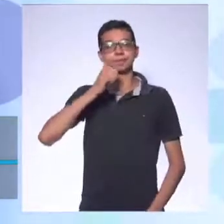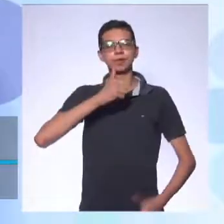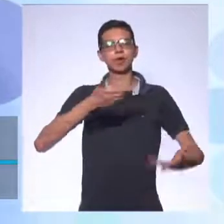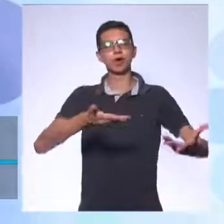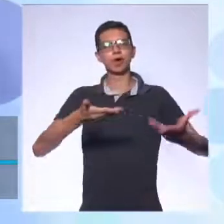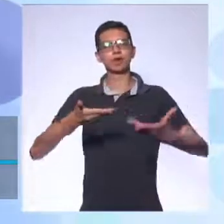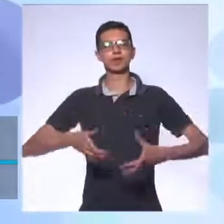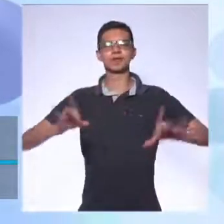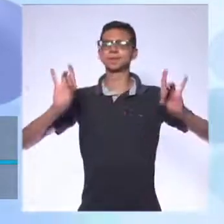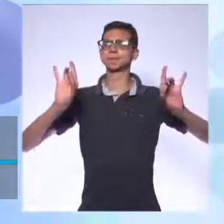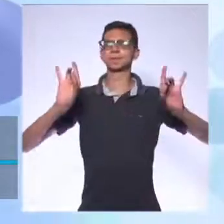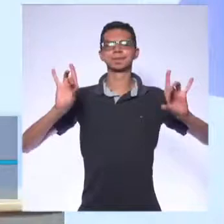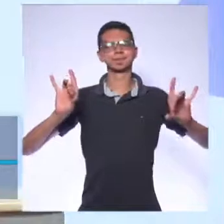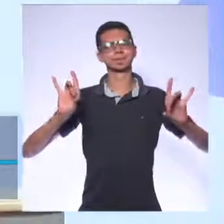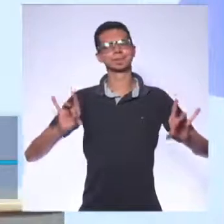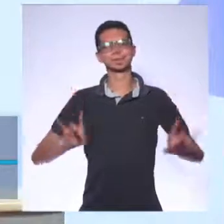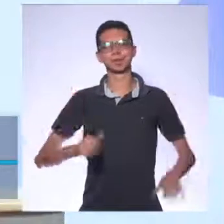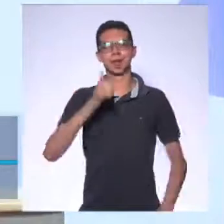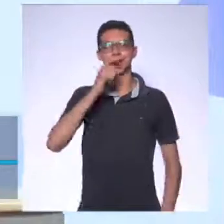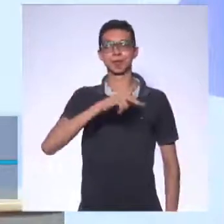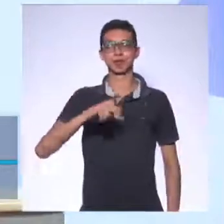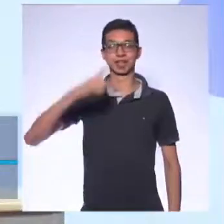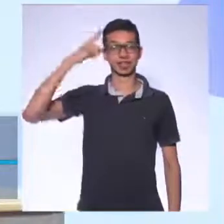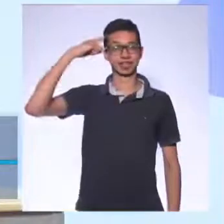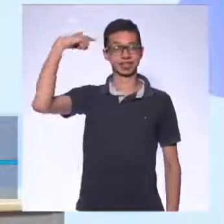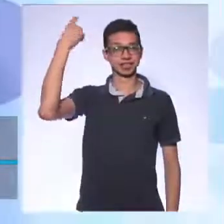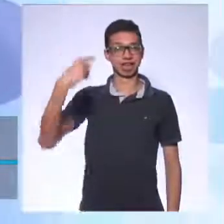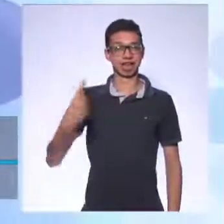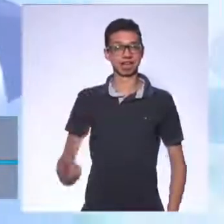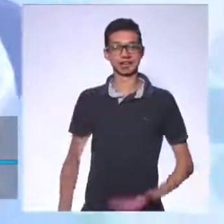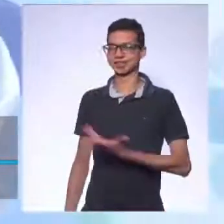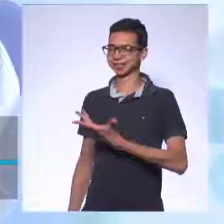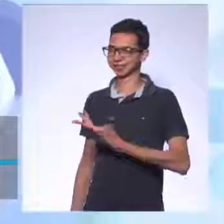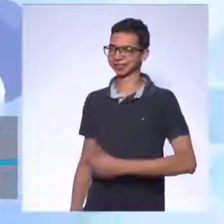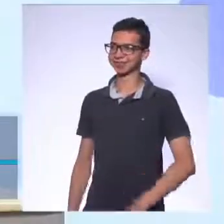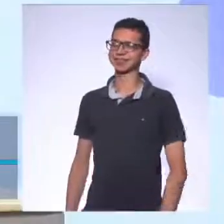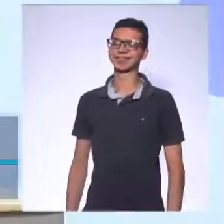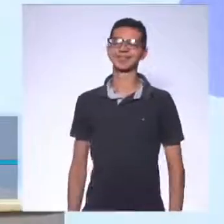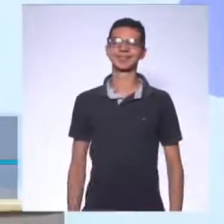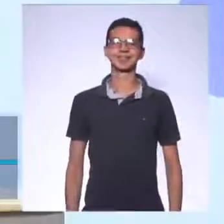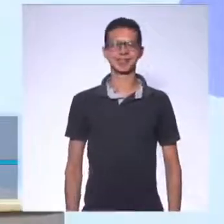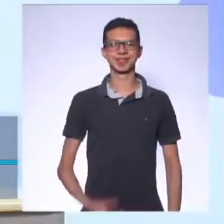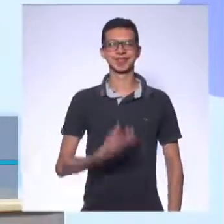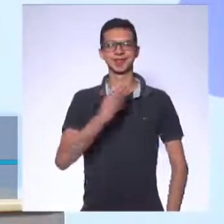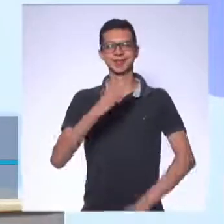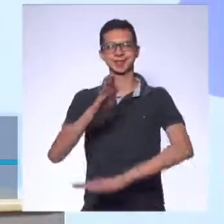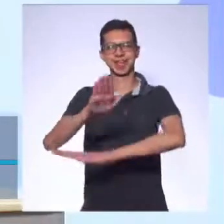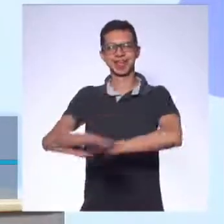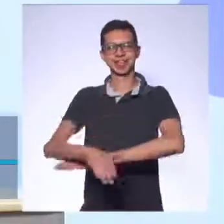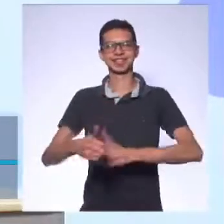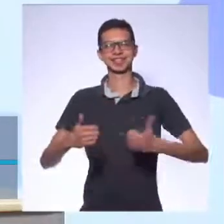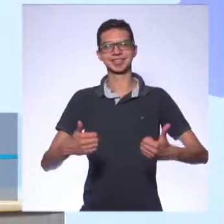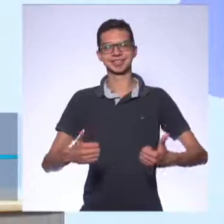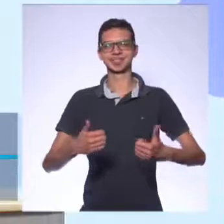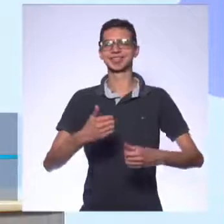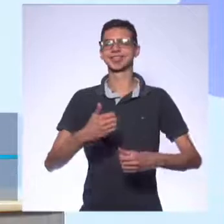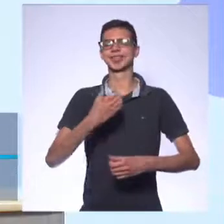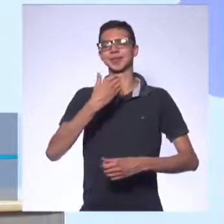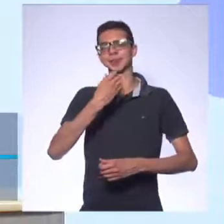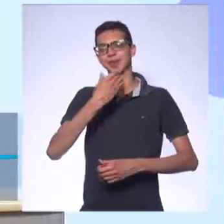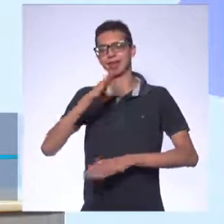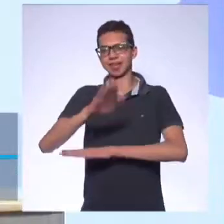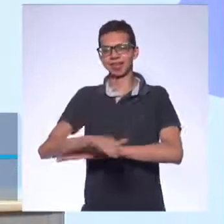especialíssima, nossa professora Jennifer, vai estar interagindo aí. Boa tarde, Joel. Boa tarde,